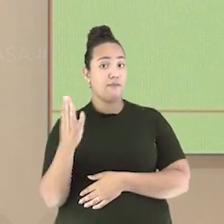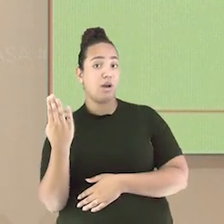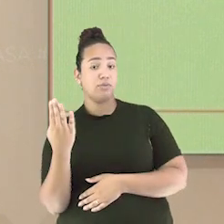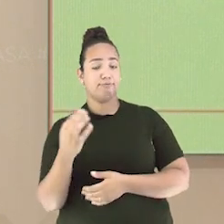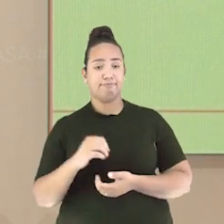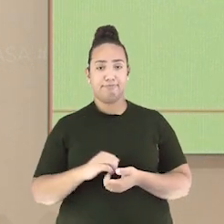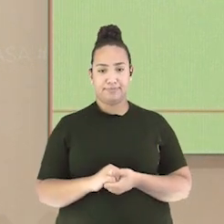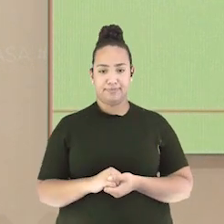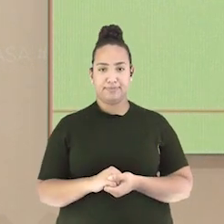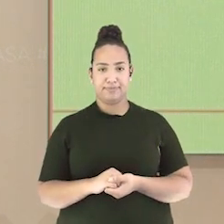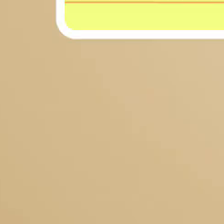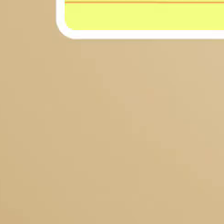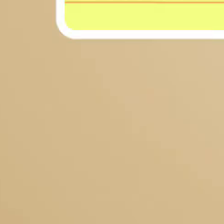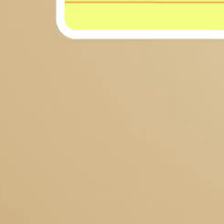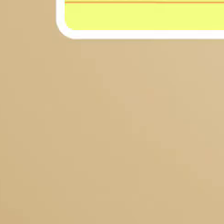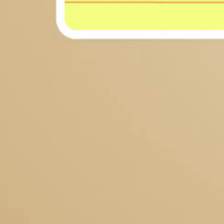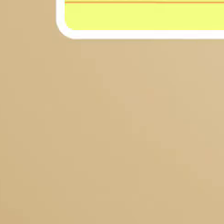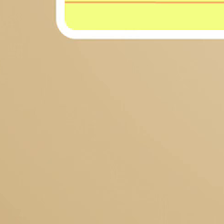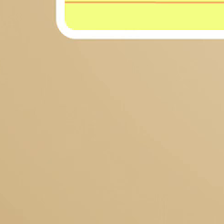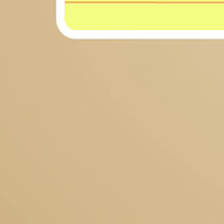fases. Verdadeiro ou falso?